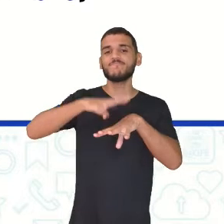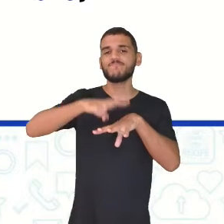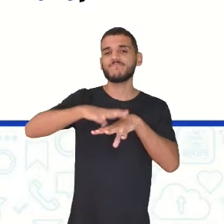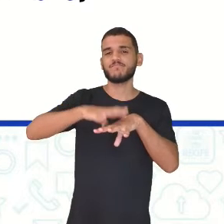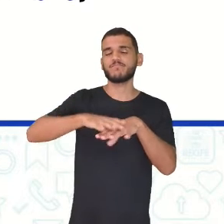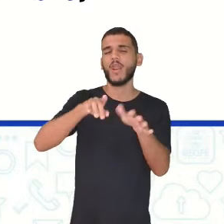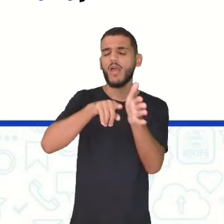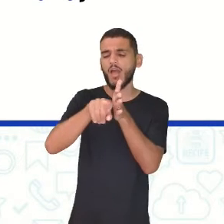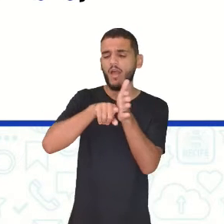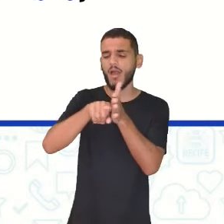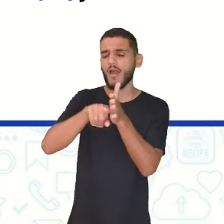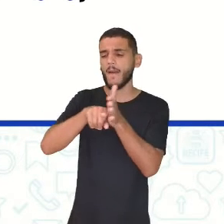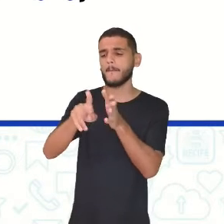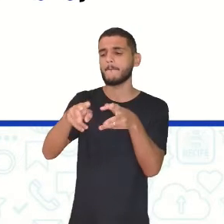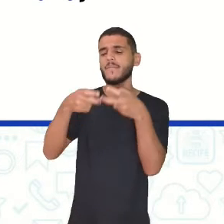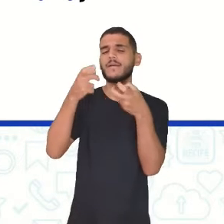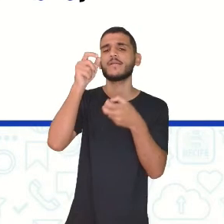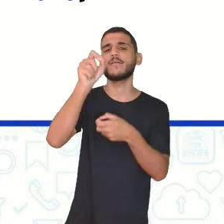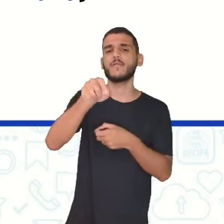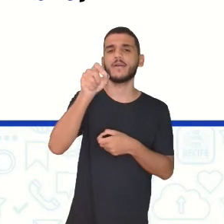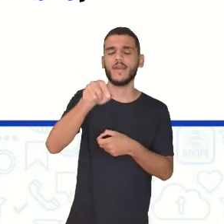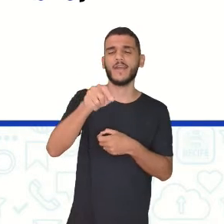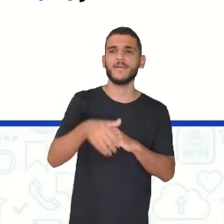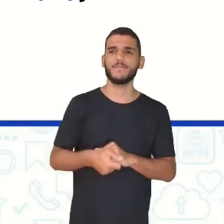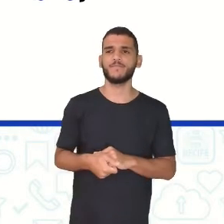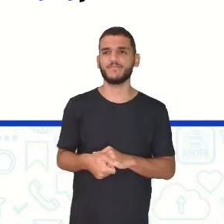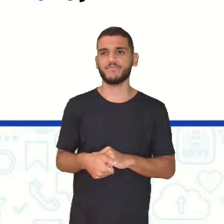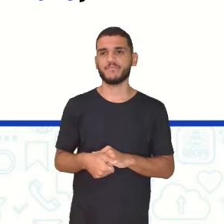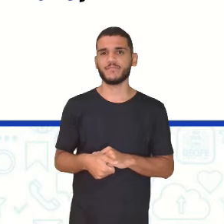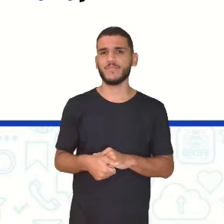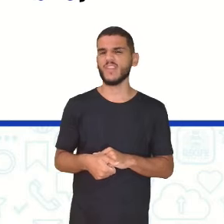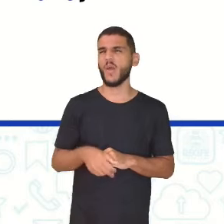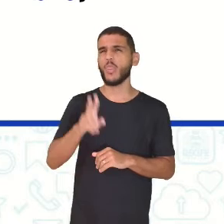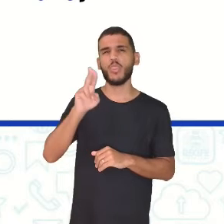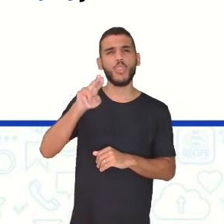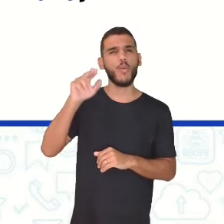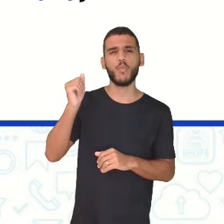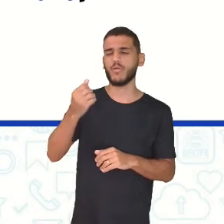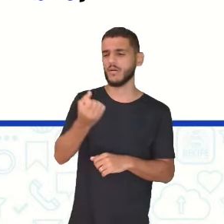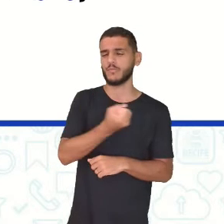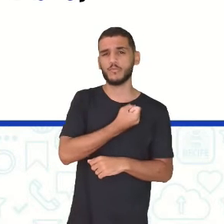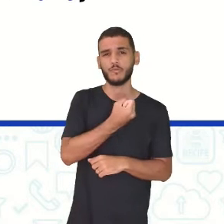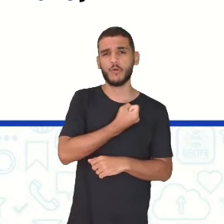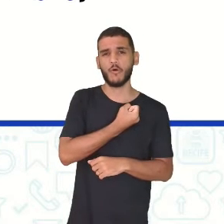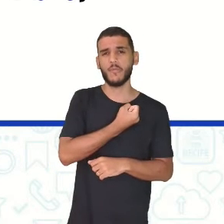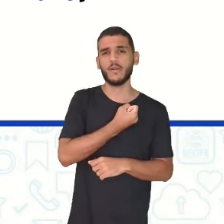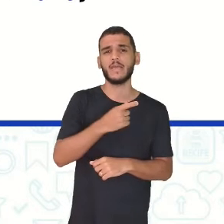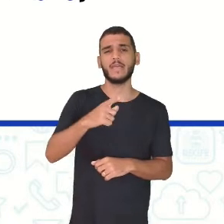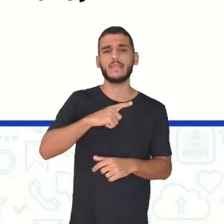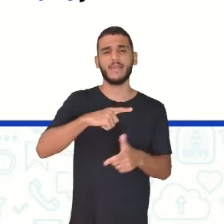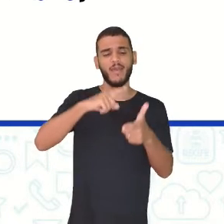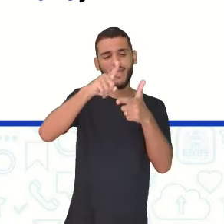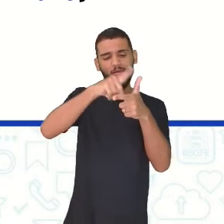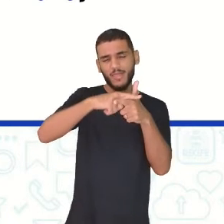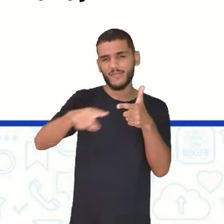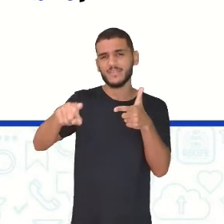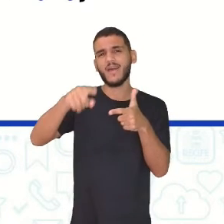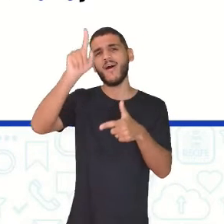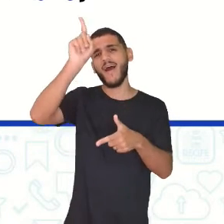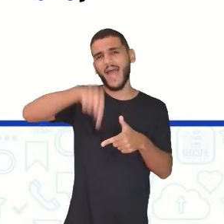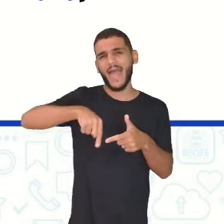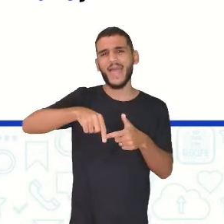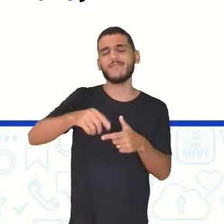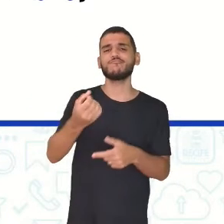nem todos os números inteiros que foram divididos dava um número inteiro, certo? Eles viram